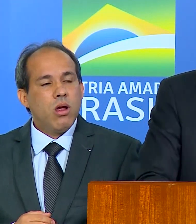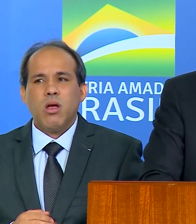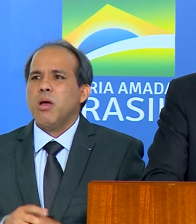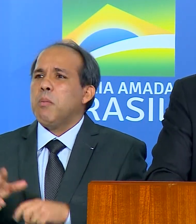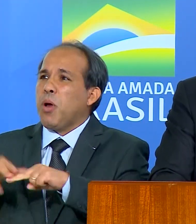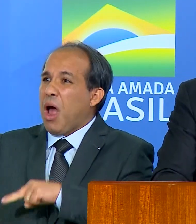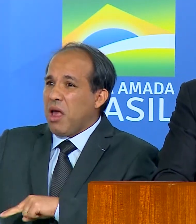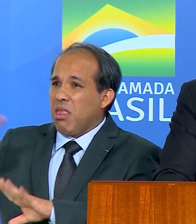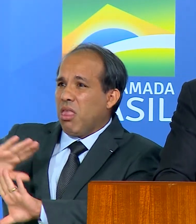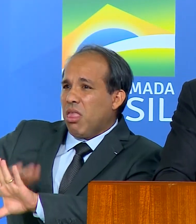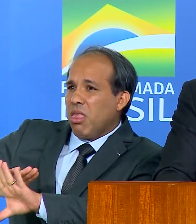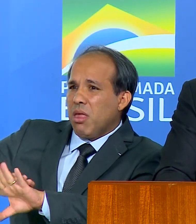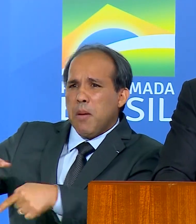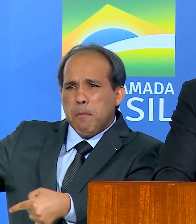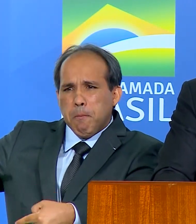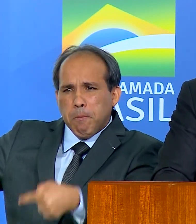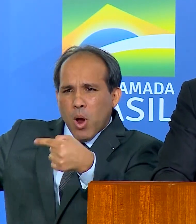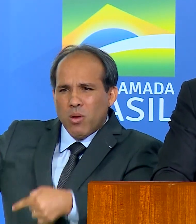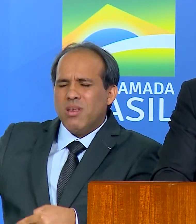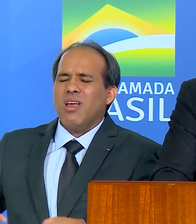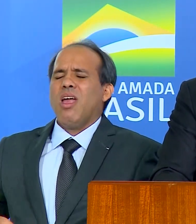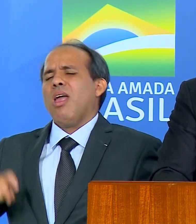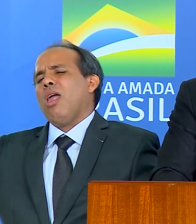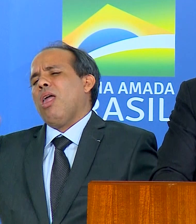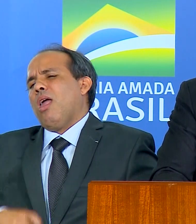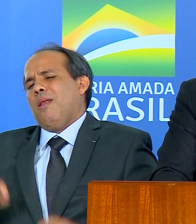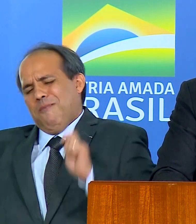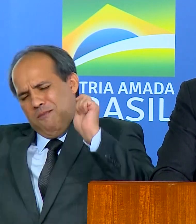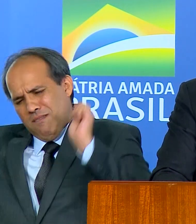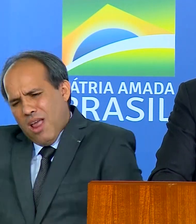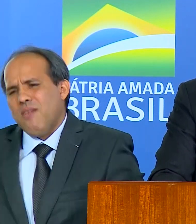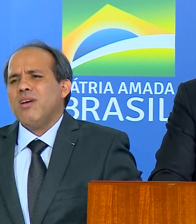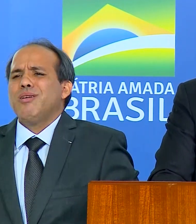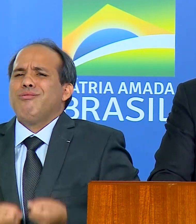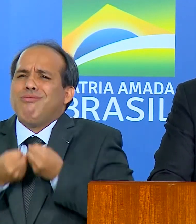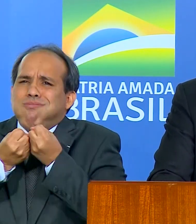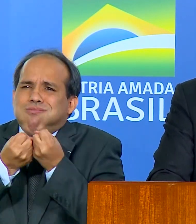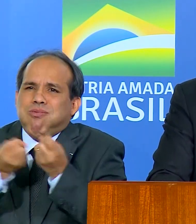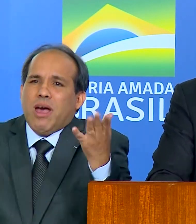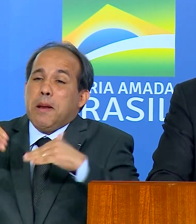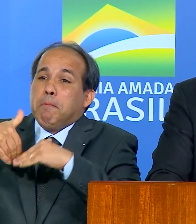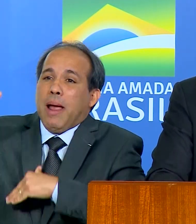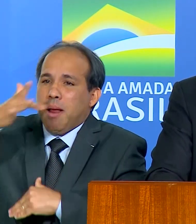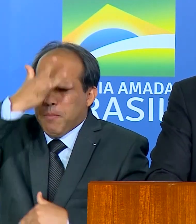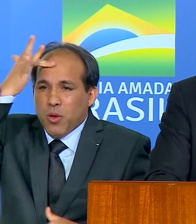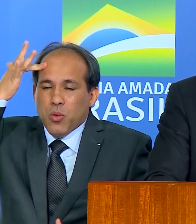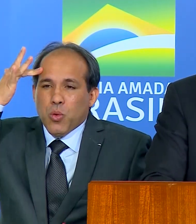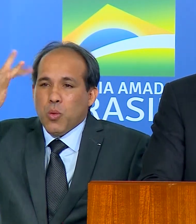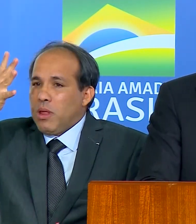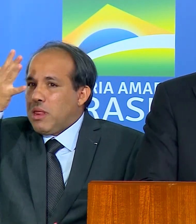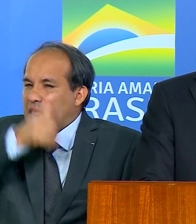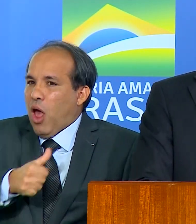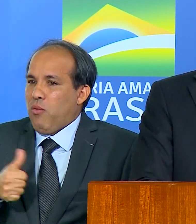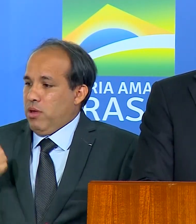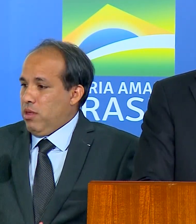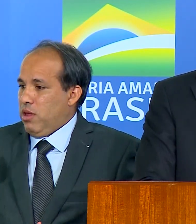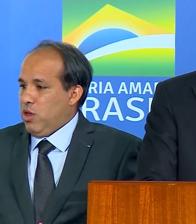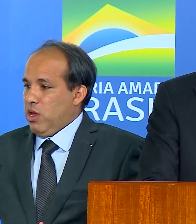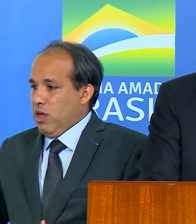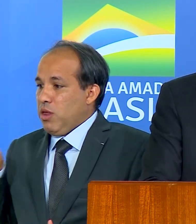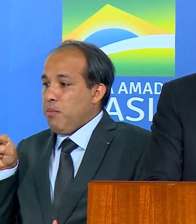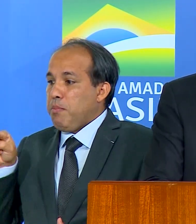pousada e muitas mais vidas poderiam ter sido salvas dessa 115.000